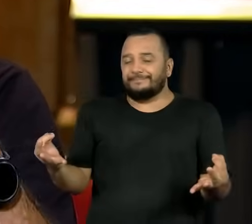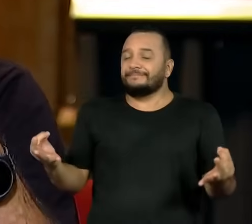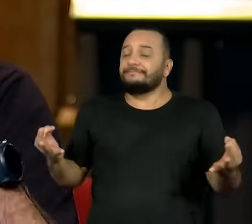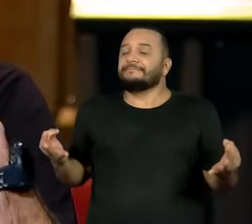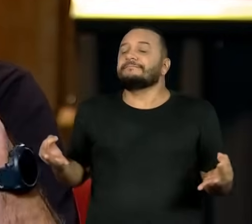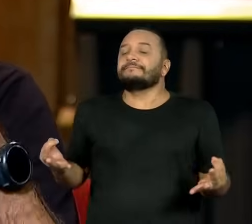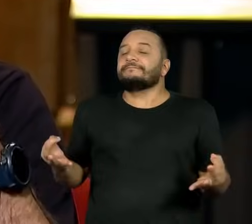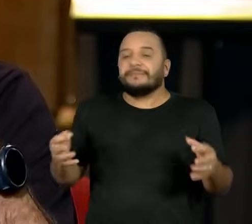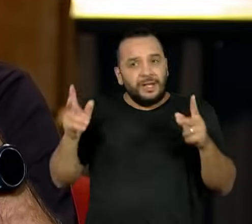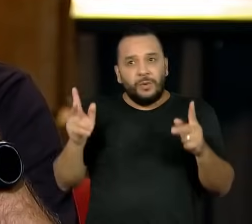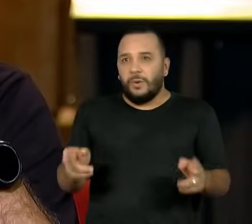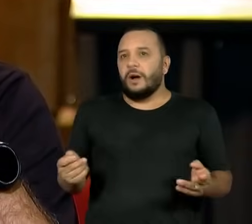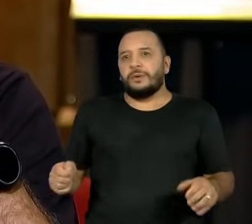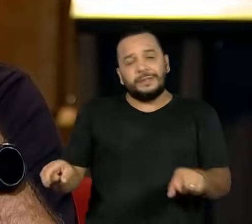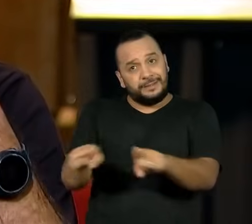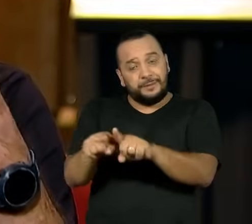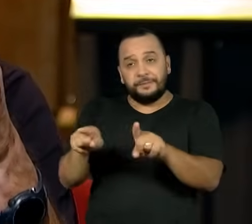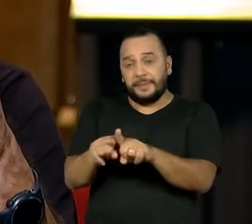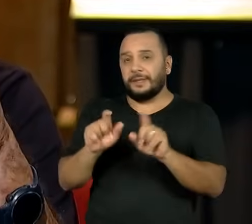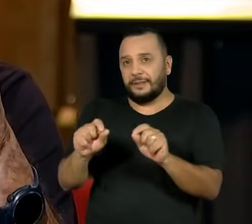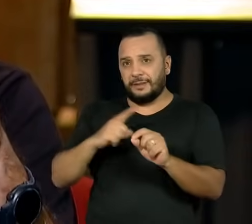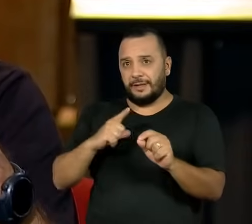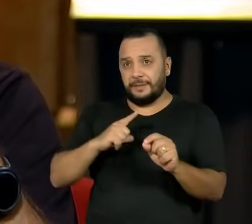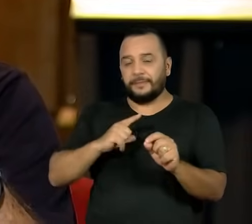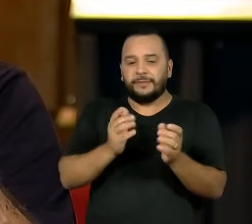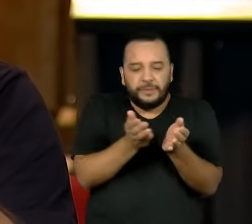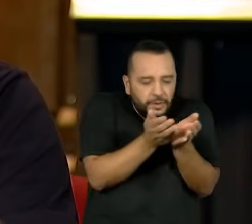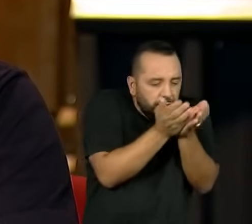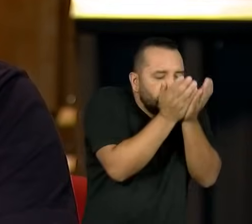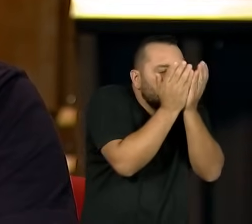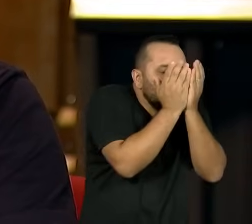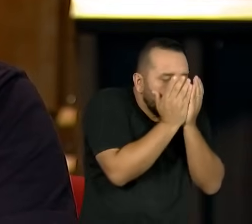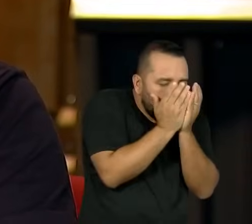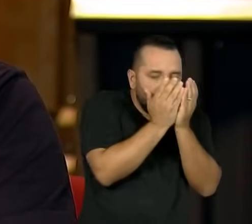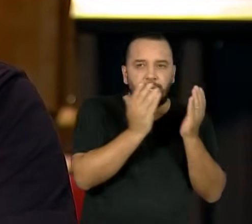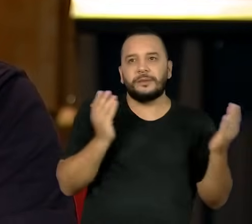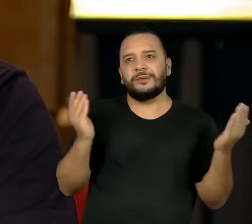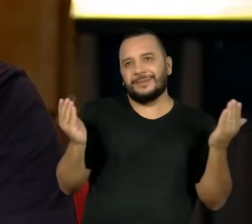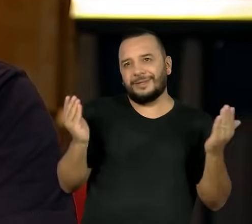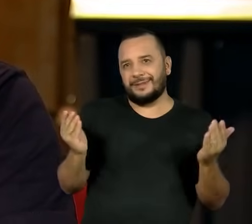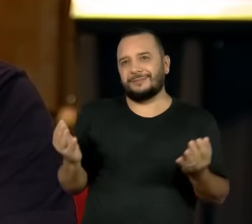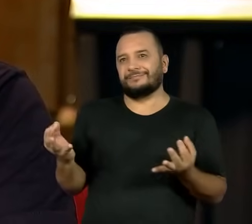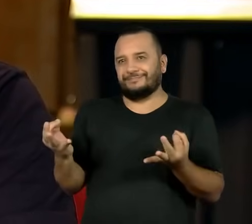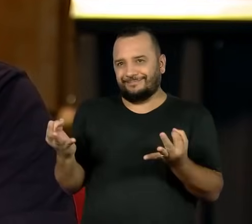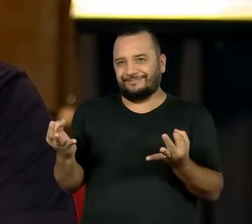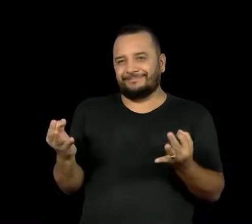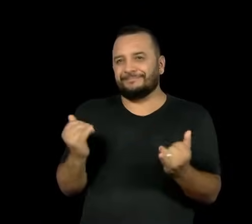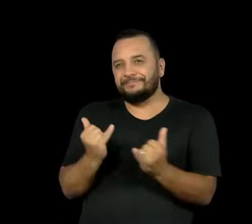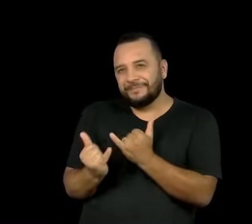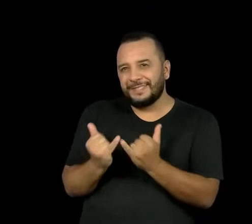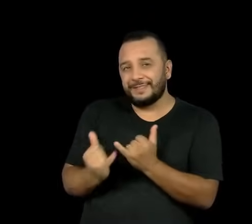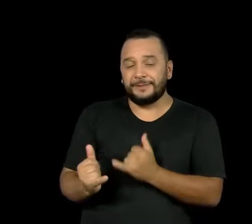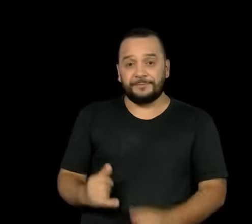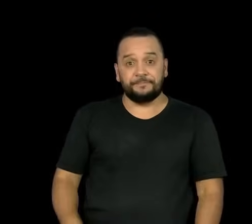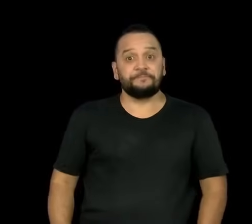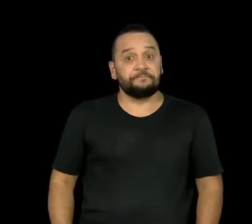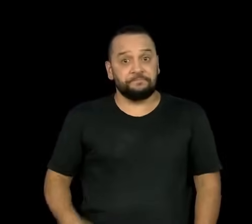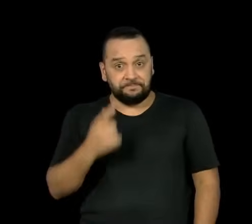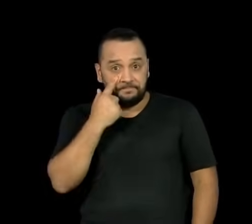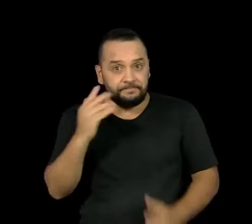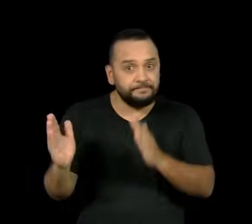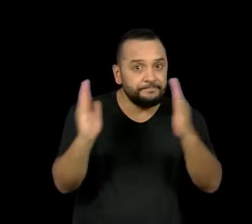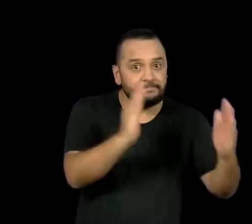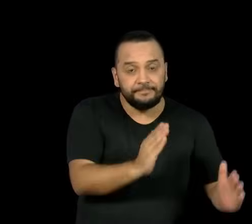vê, inclusive, vários paralelos entre a experiência com a ayahuasca e a experiência meditativa. Olha só. Pessoal, no próximo